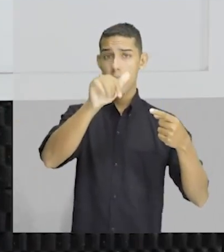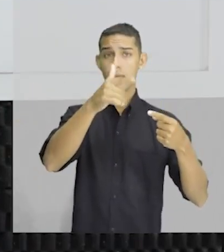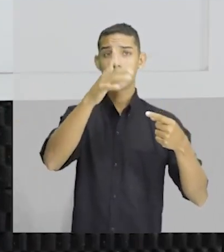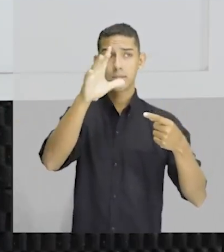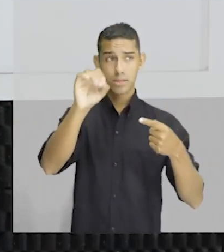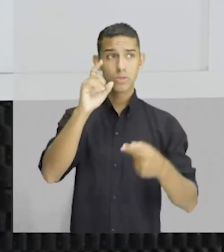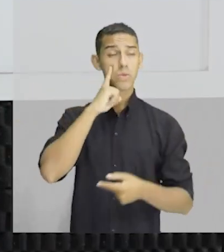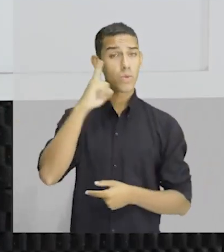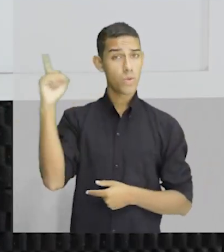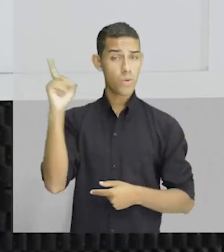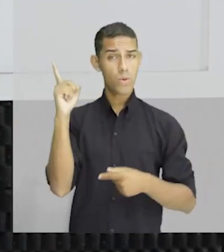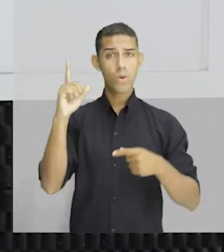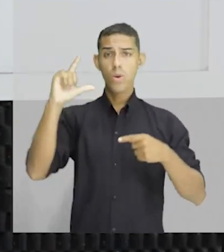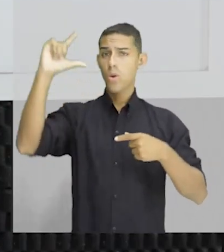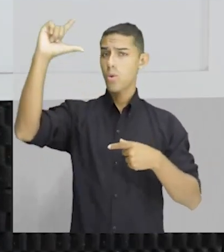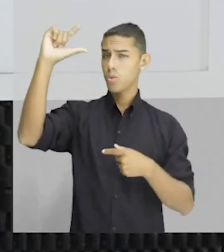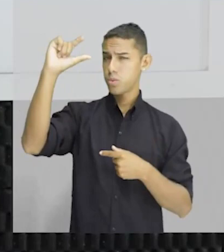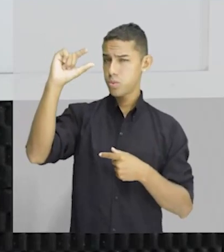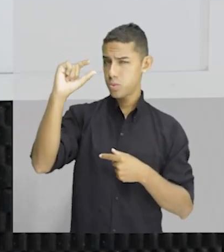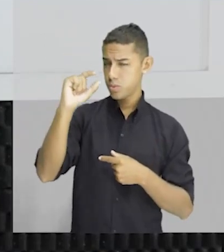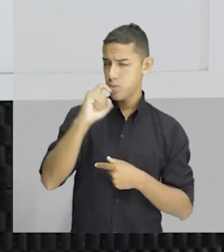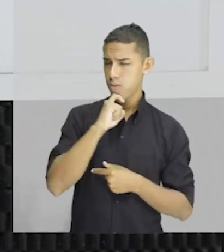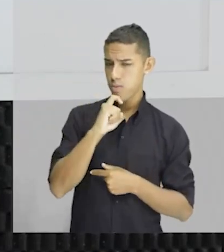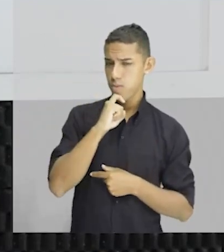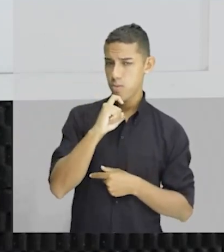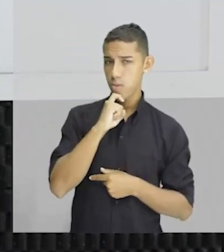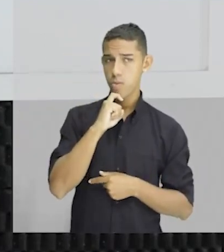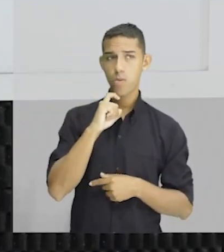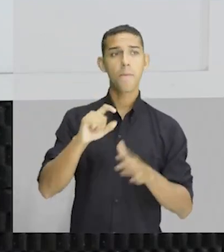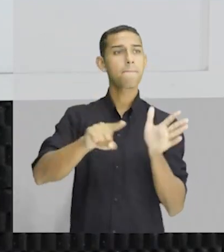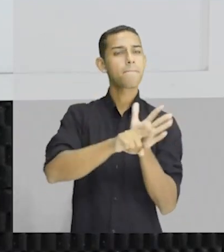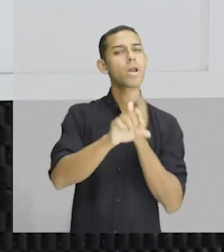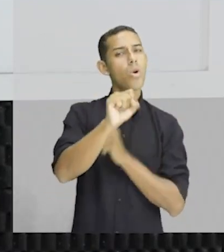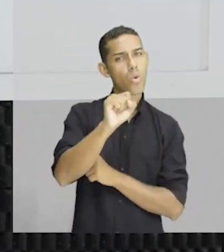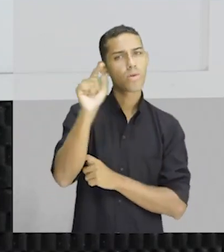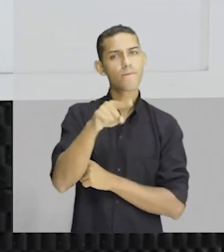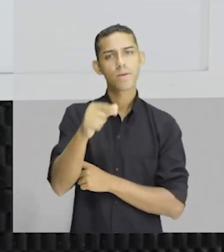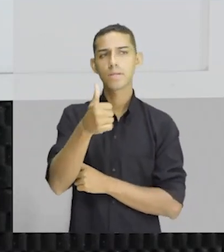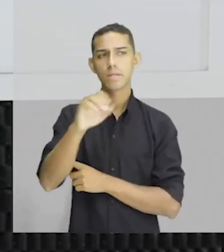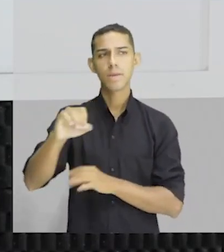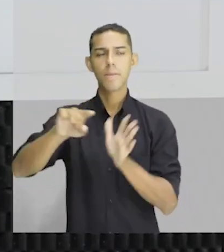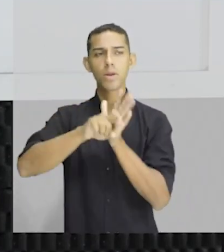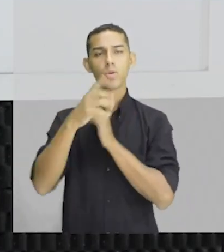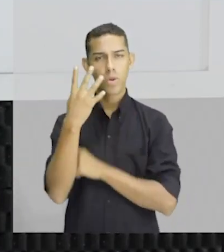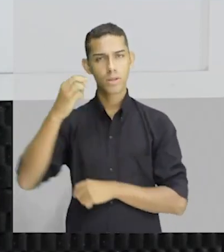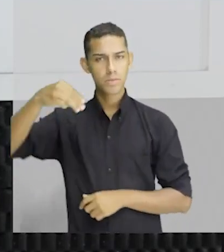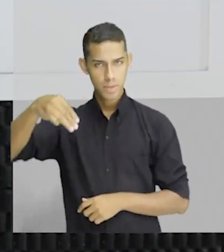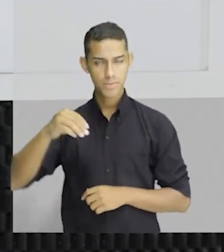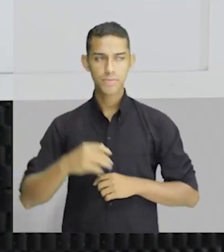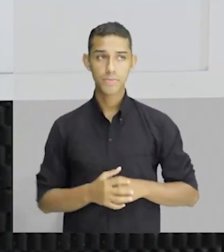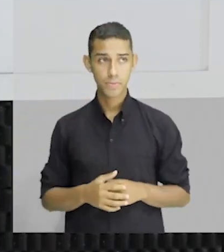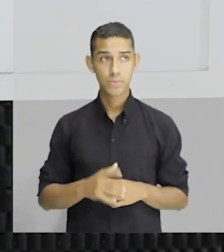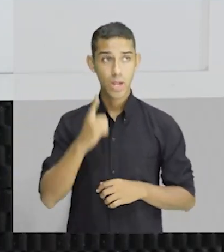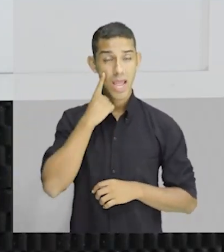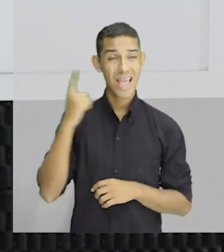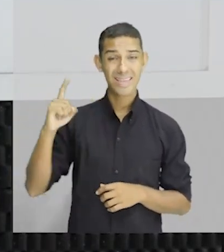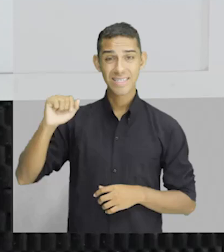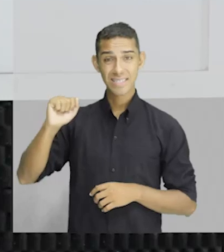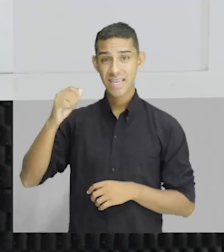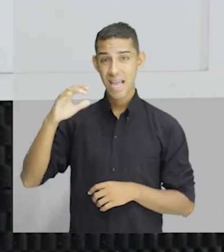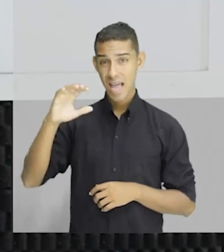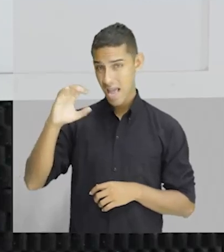daqui, ó, quando resfriou, ela diminuiu 8 vezes 10 a menos 4 metros. A haste de